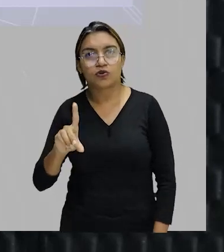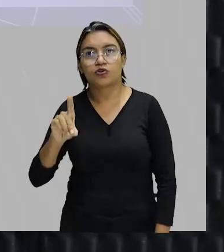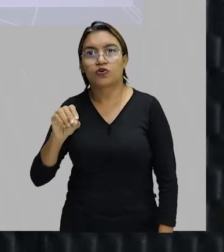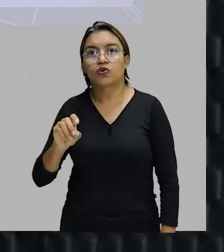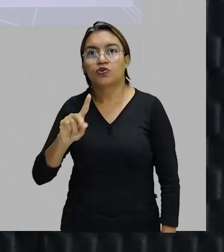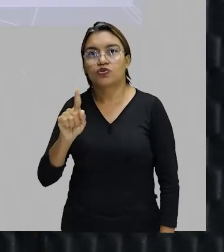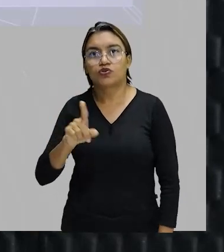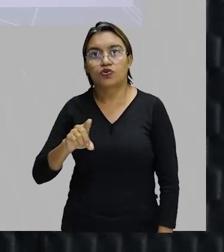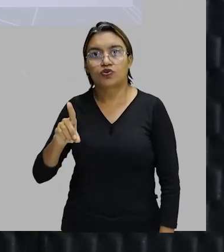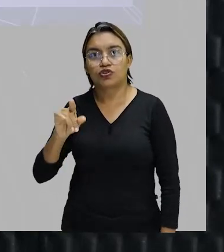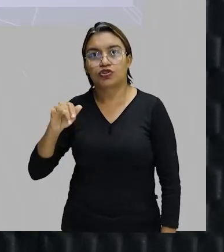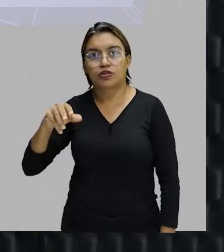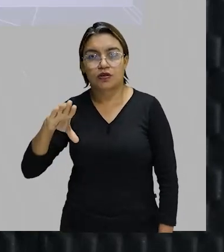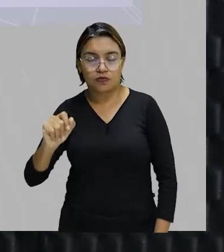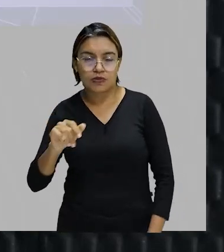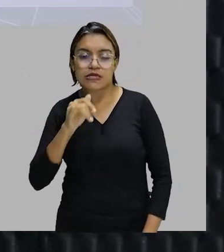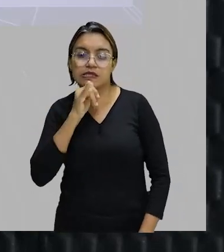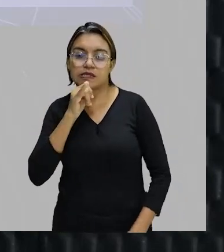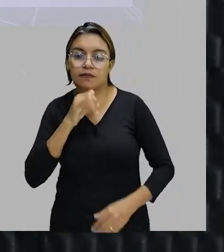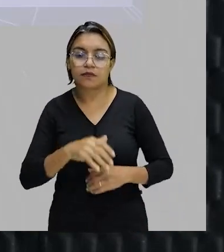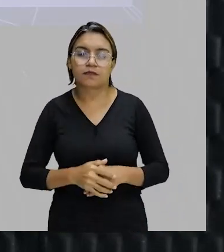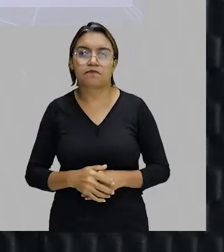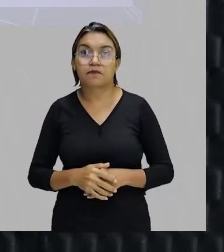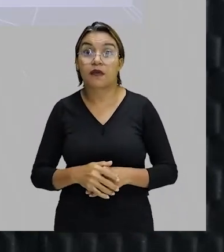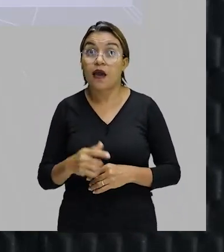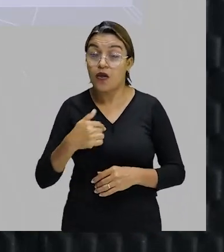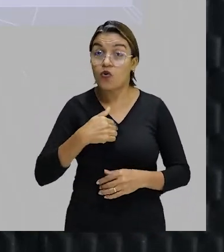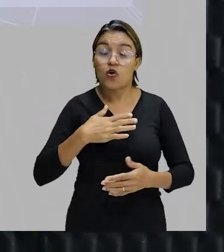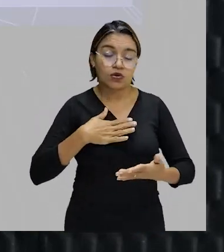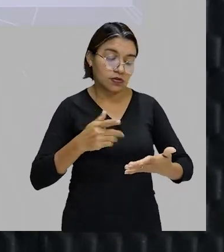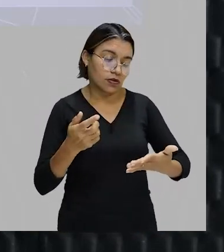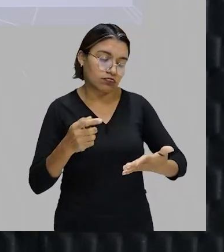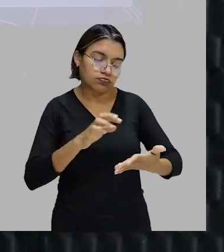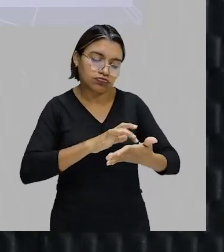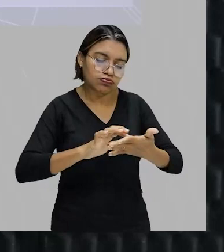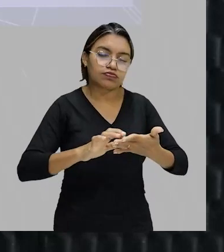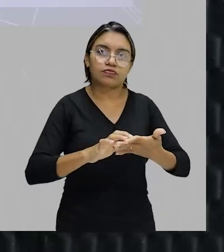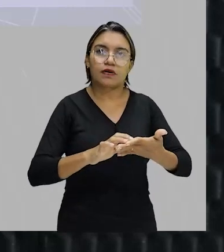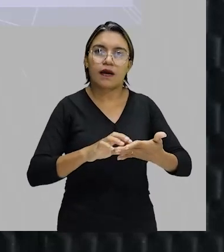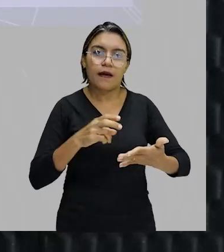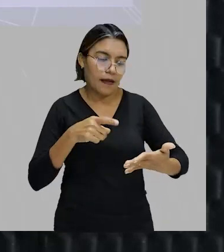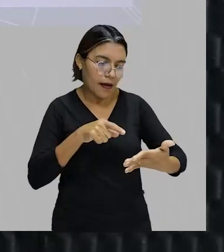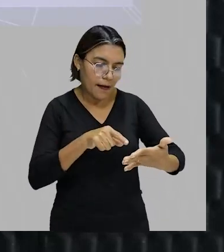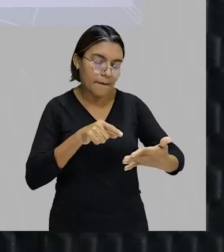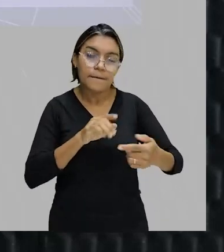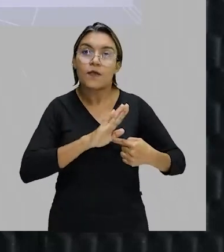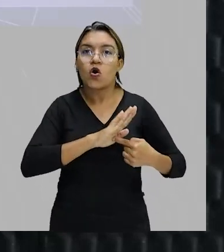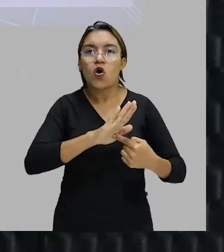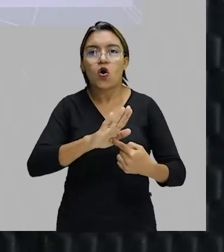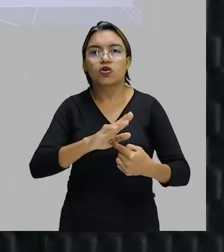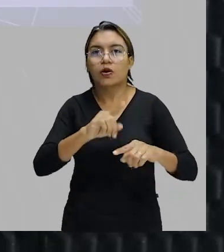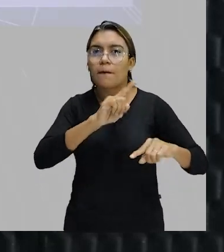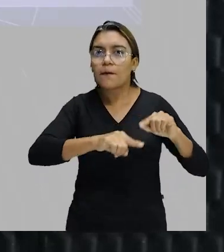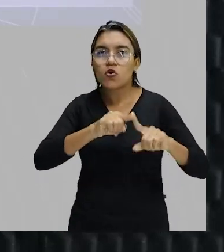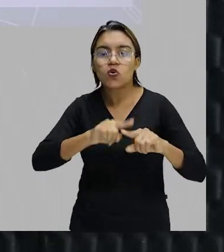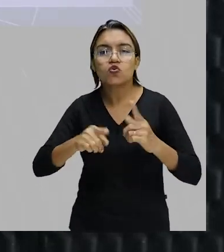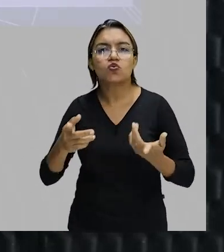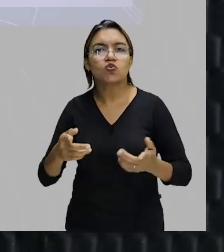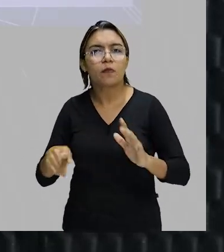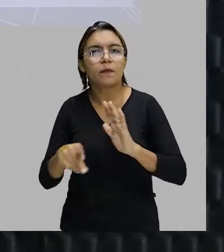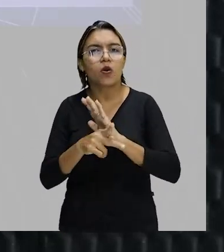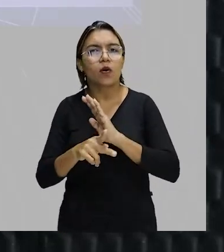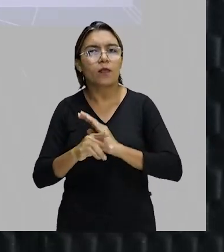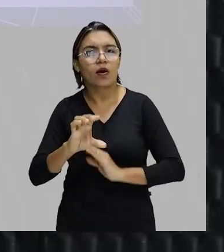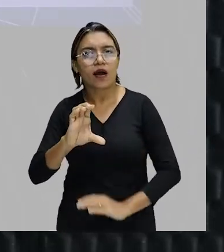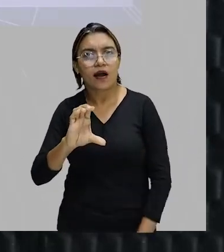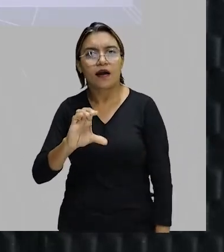aparecendo mensagens, propagandas direto sobre isso. Camisas, produtos, novidades. Parece, cara, como é que eles sabem? Será que